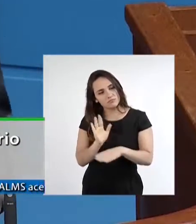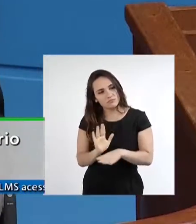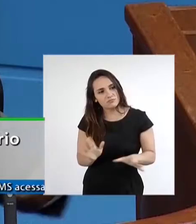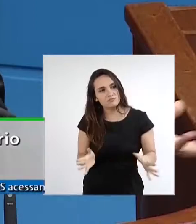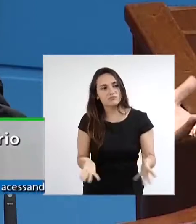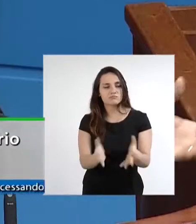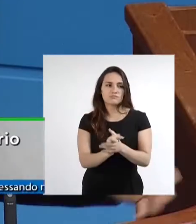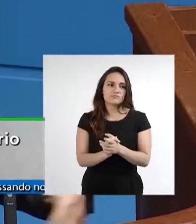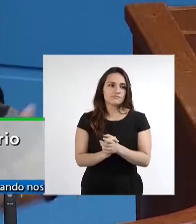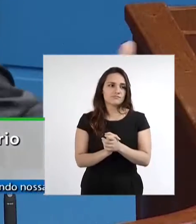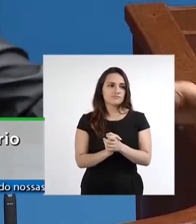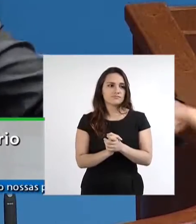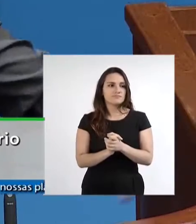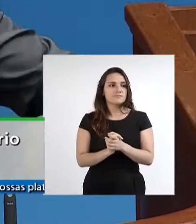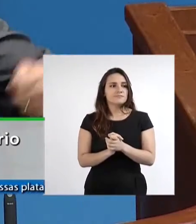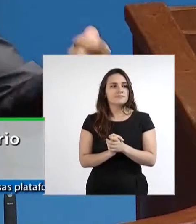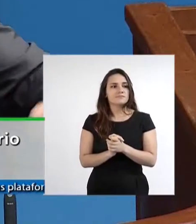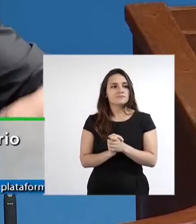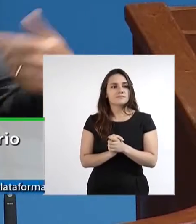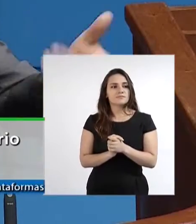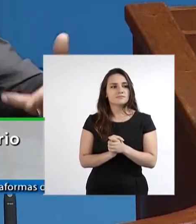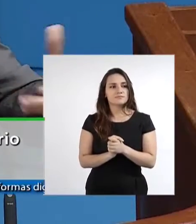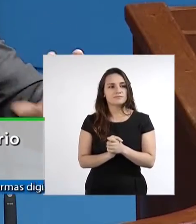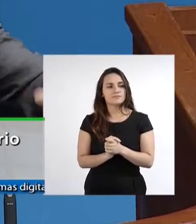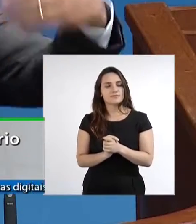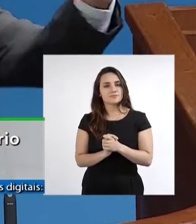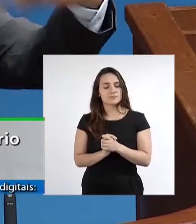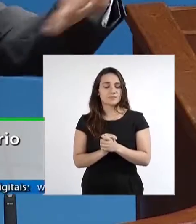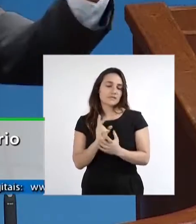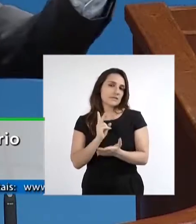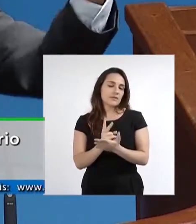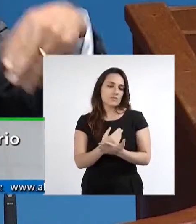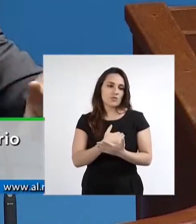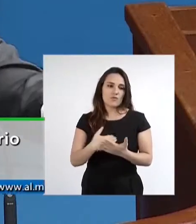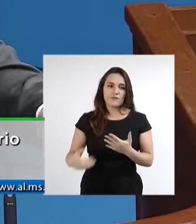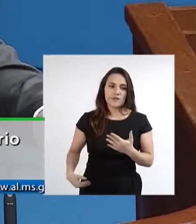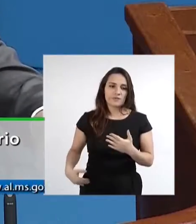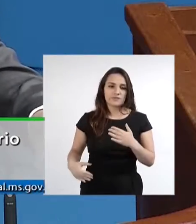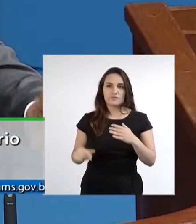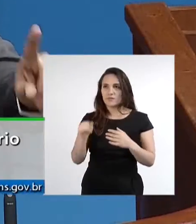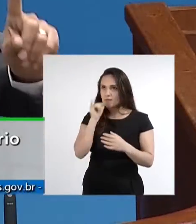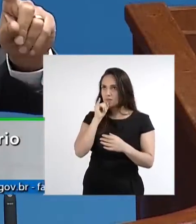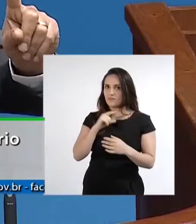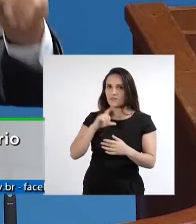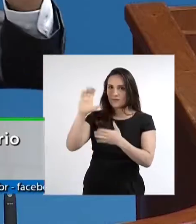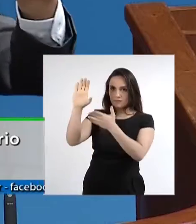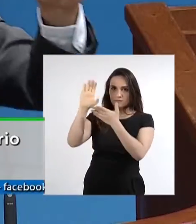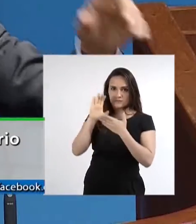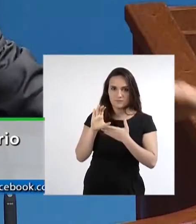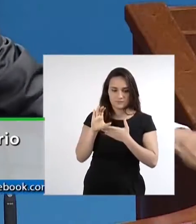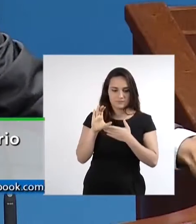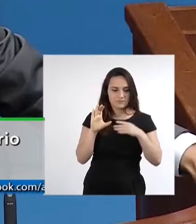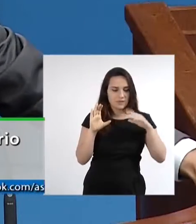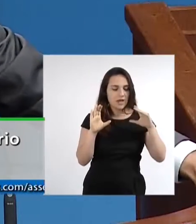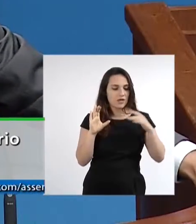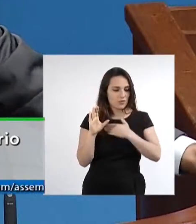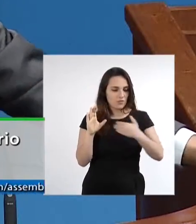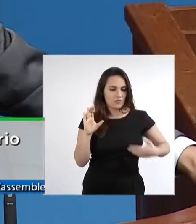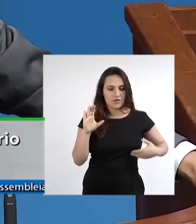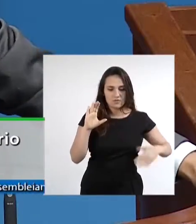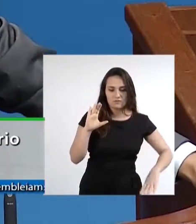aqui, praticamente o governo tem que aportar mais, muito maior do que o valor correspondente a per capita